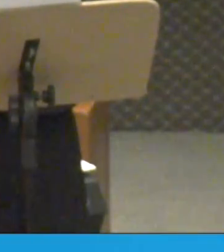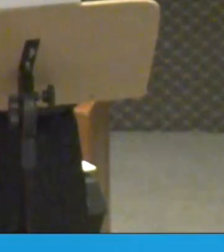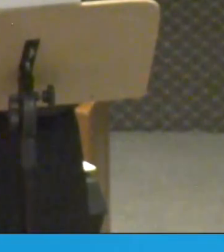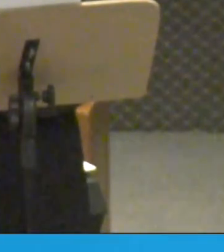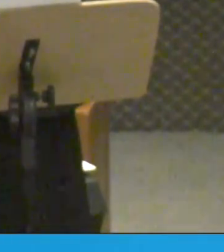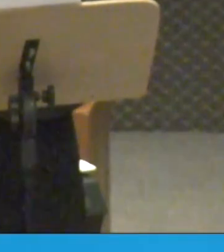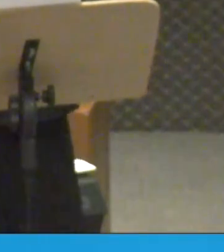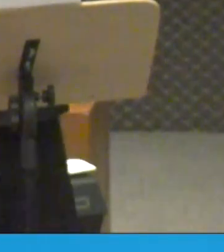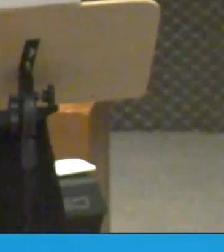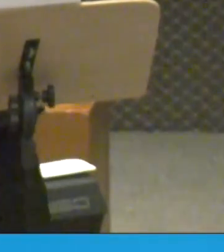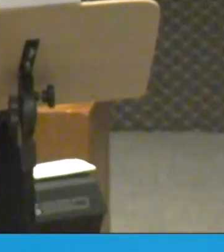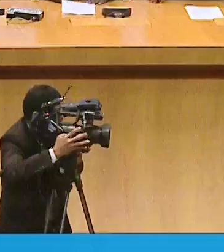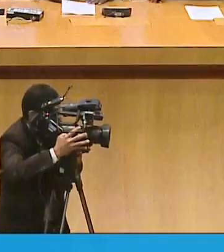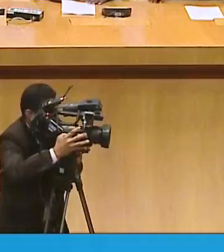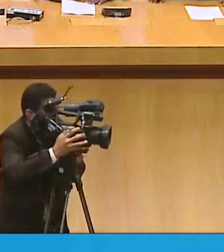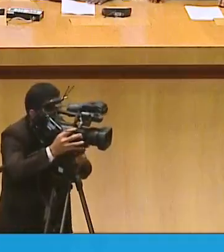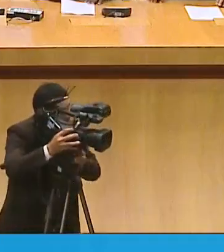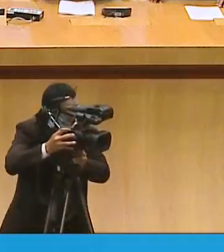irmãos.